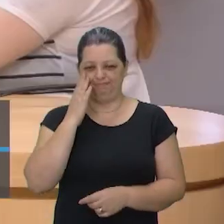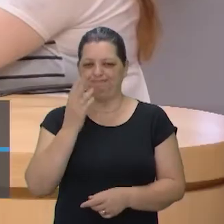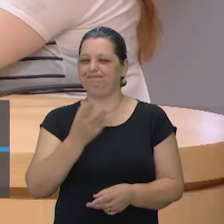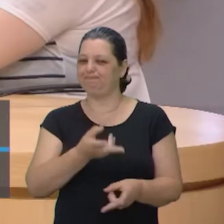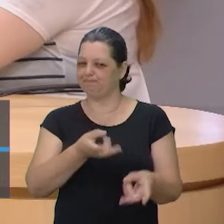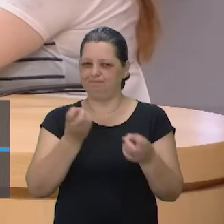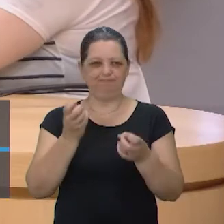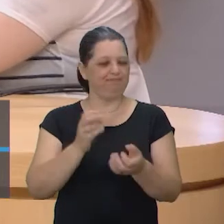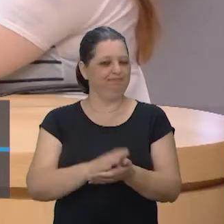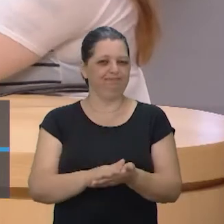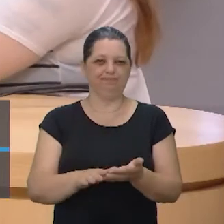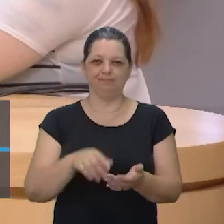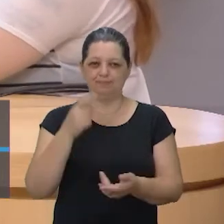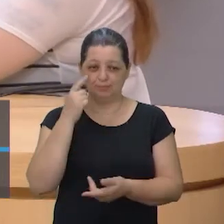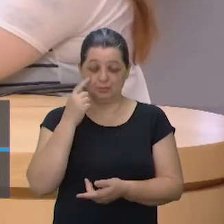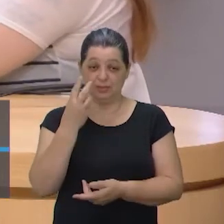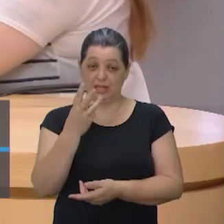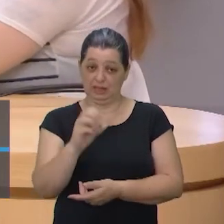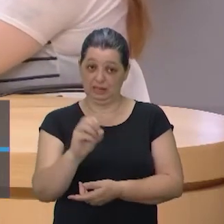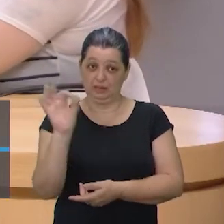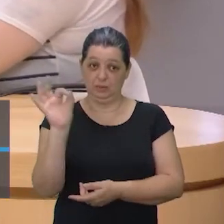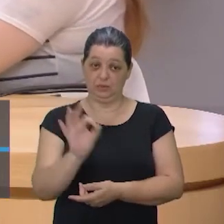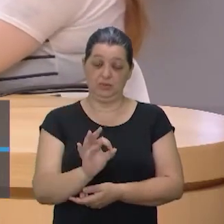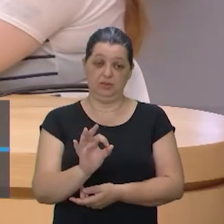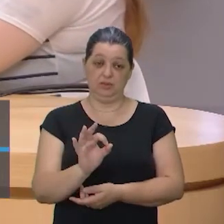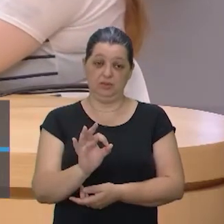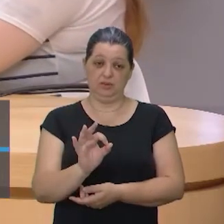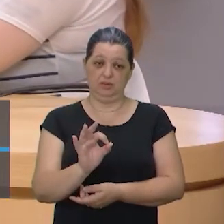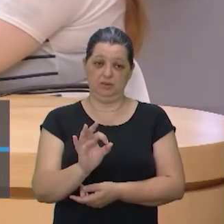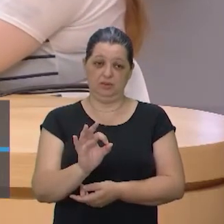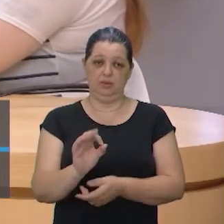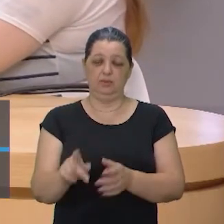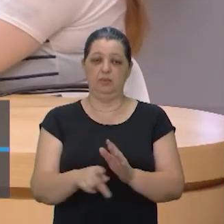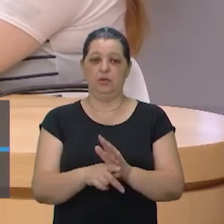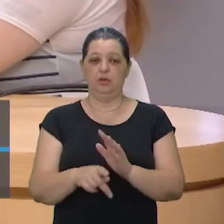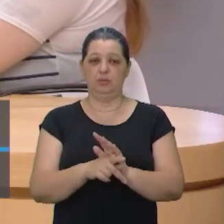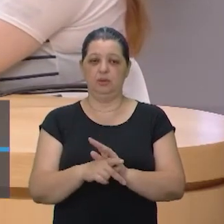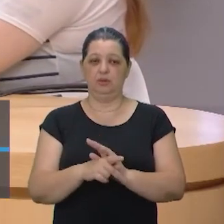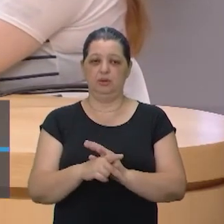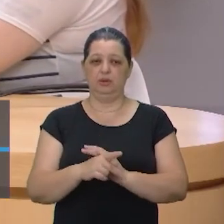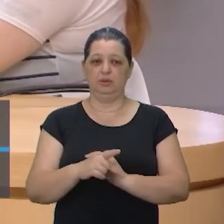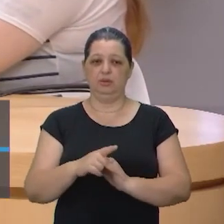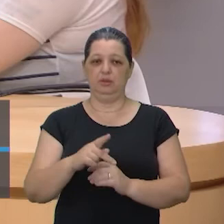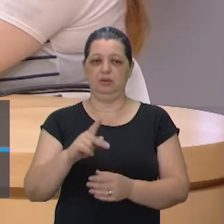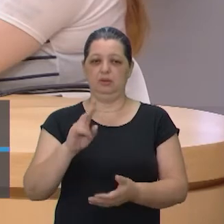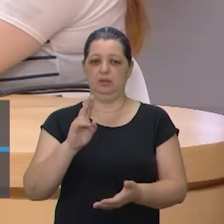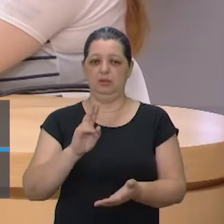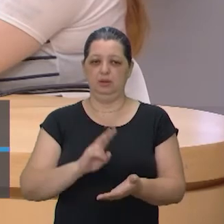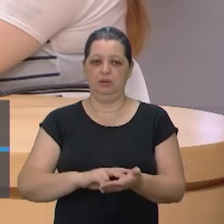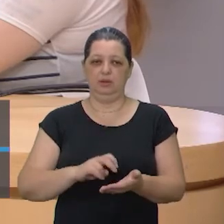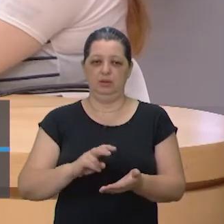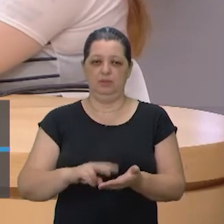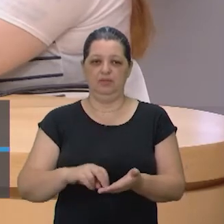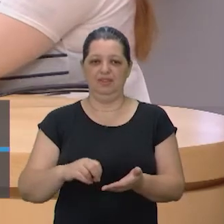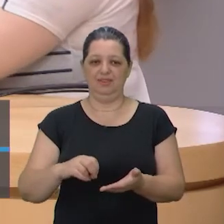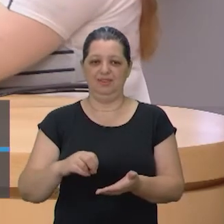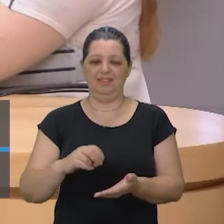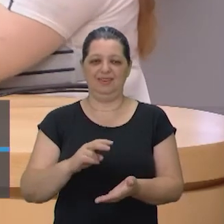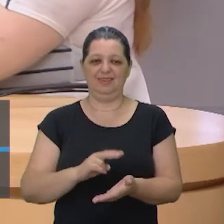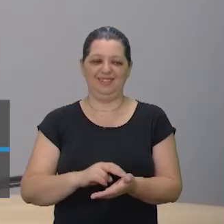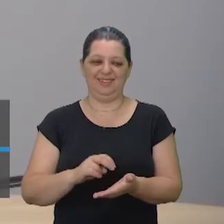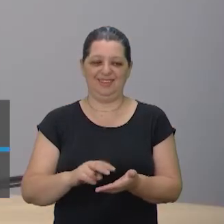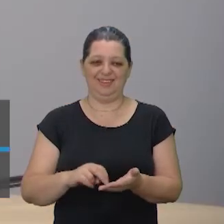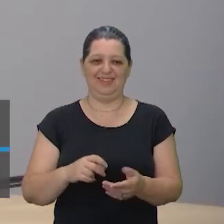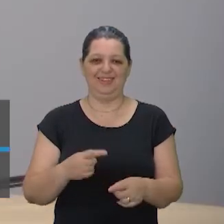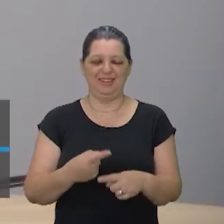uma ideia, 30% do léxico é vocabulário, tá? A gente dá uma gastada aqui, mas é fácil